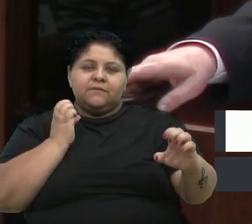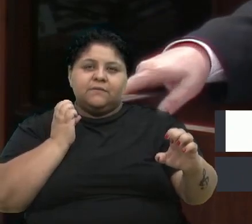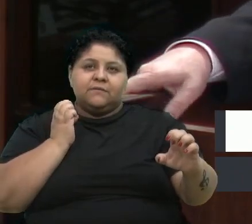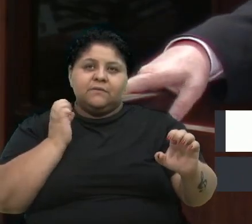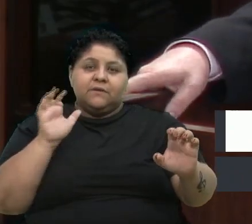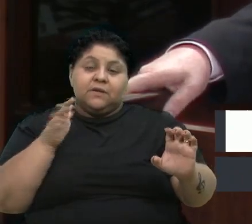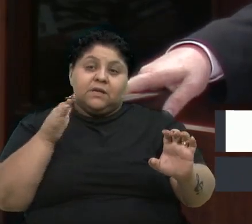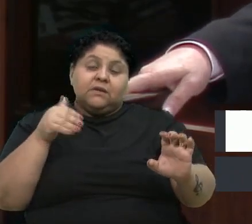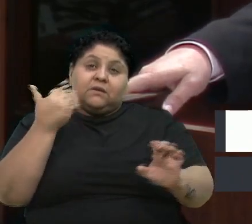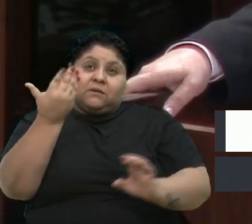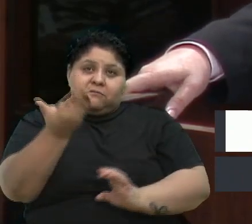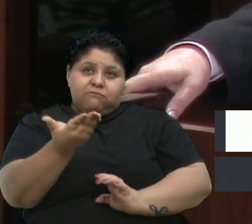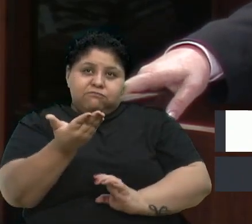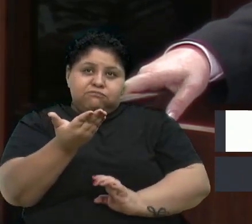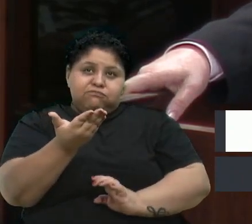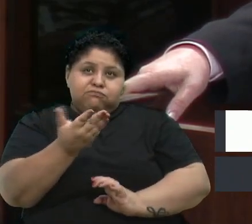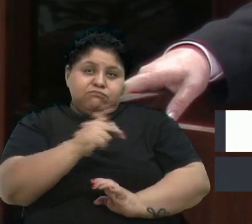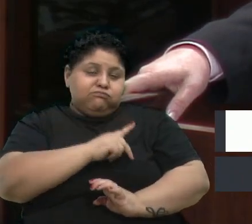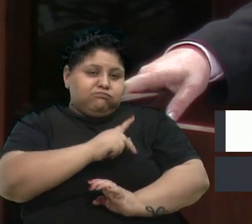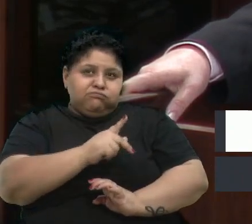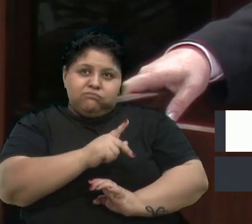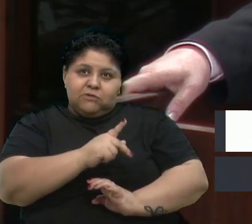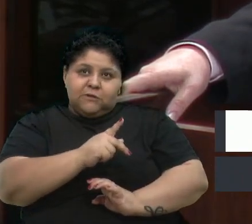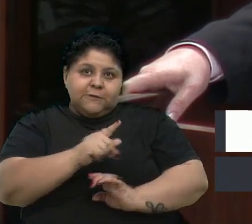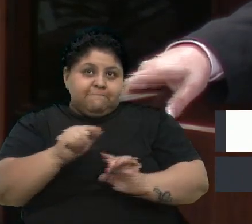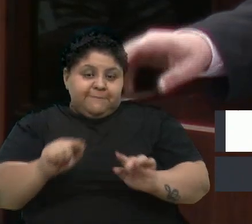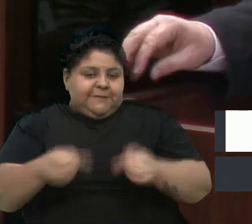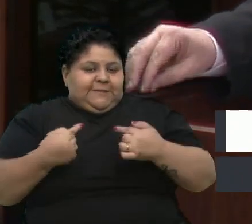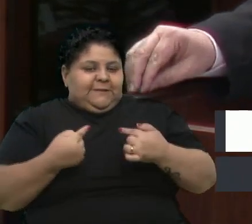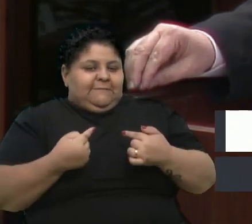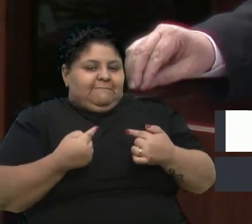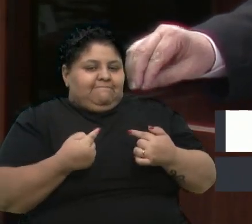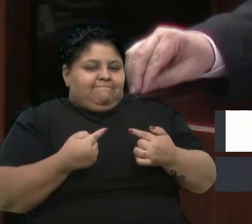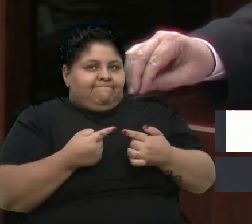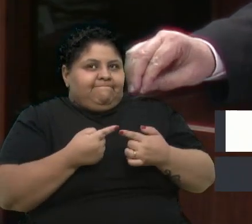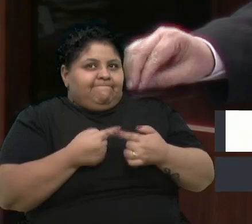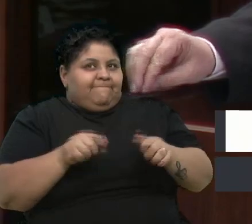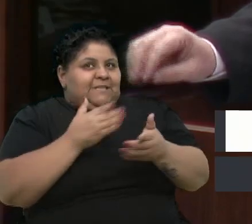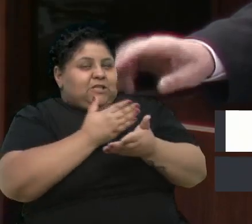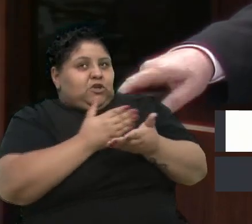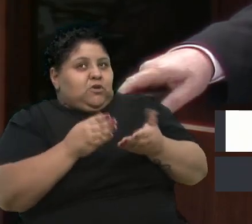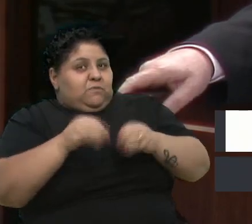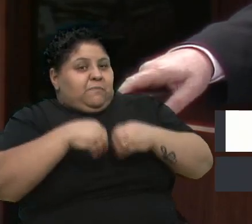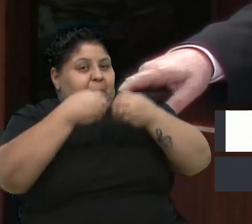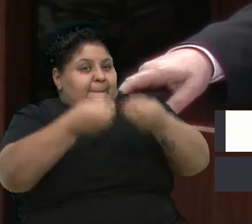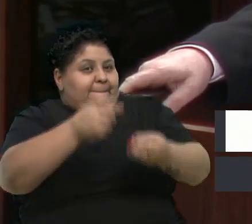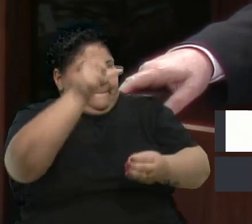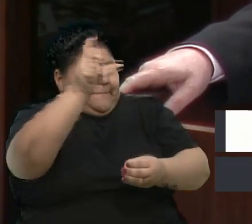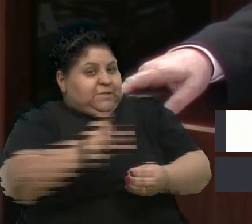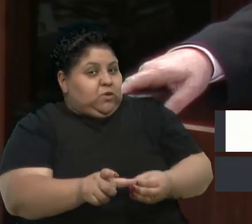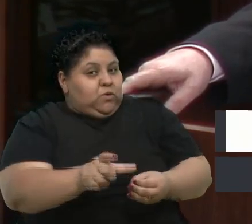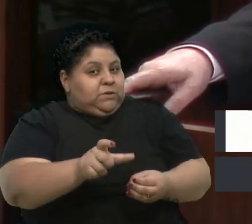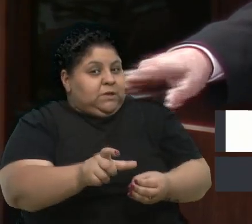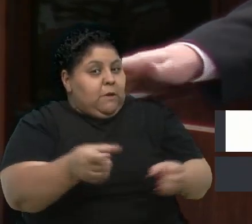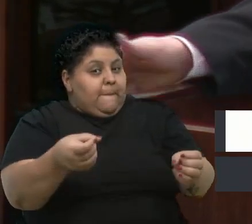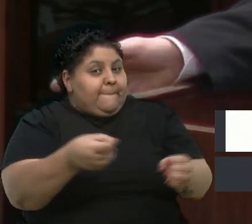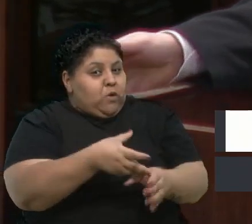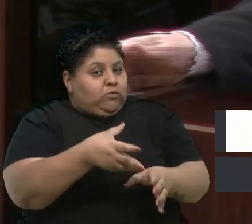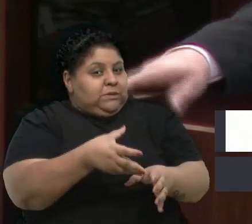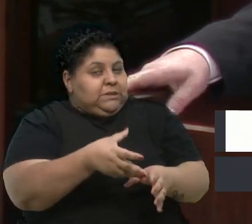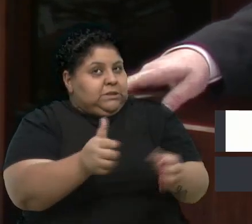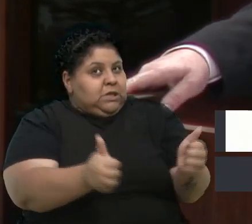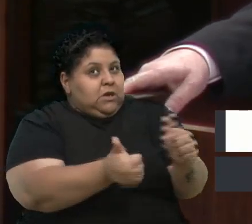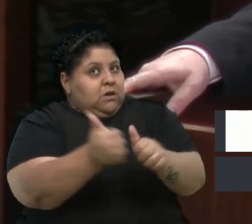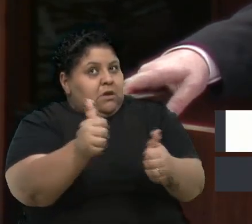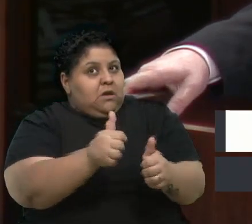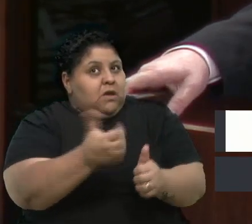o senhor presidente não tenha esse desafio, mas comece a colocar pessoas qualificadas. Eu quero que esse